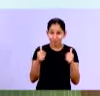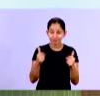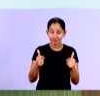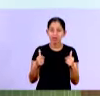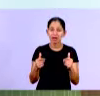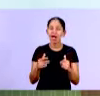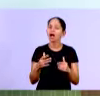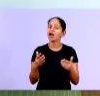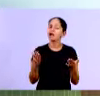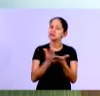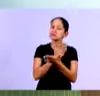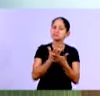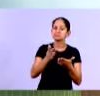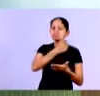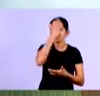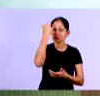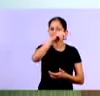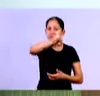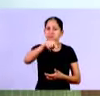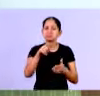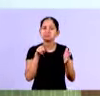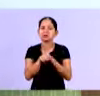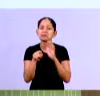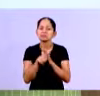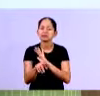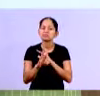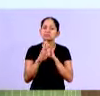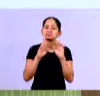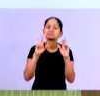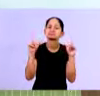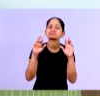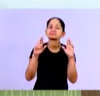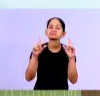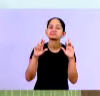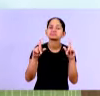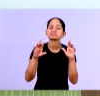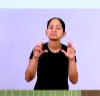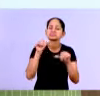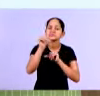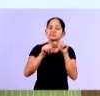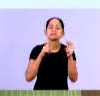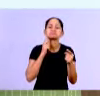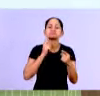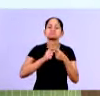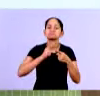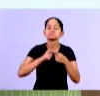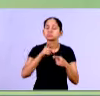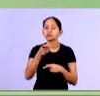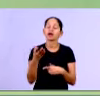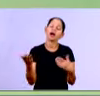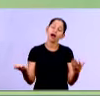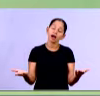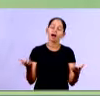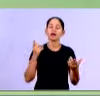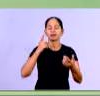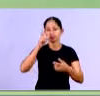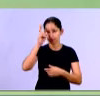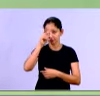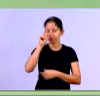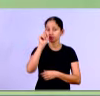Alguém pode perguntar assim, ah, mas por que fez aquela transformação da fórmula de cima para de baixo?